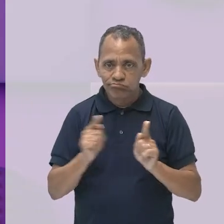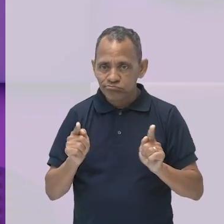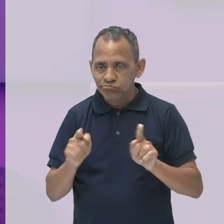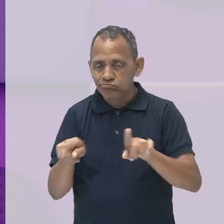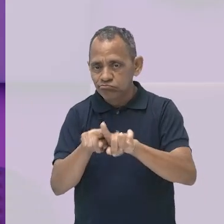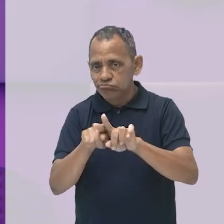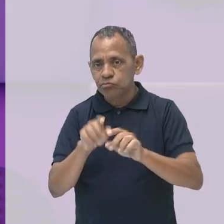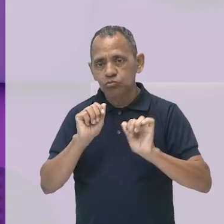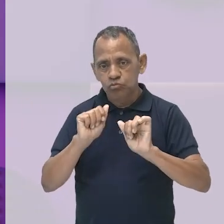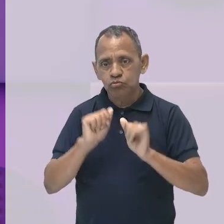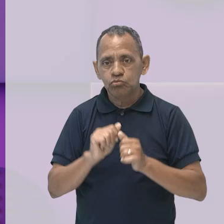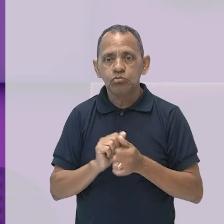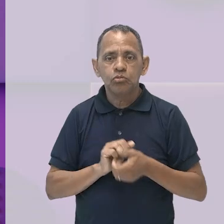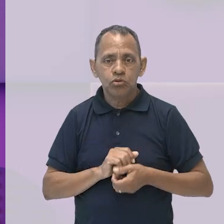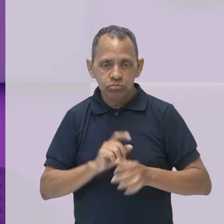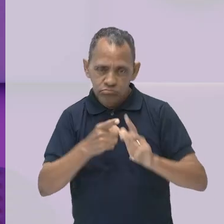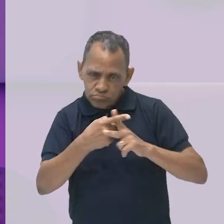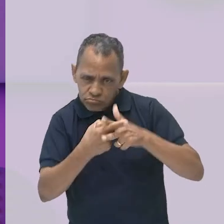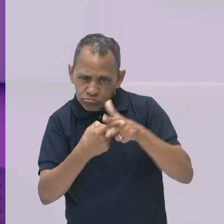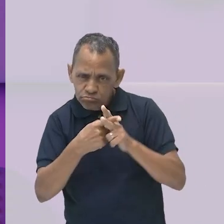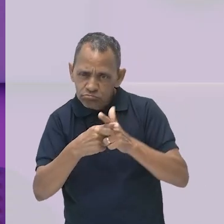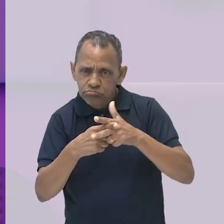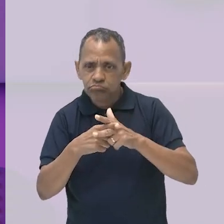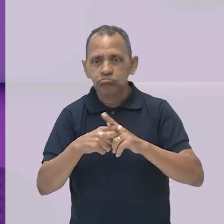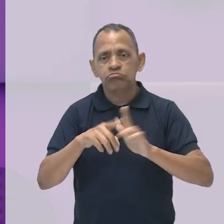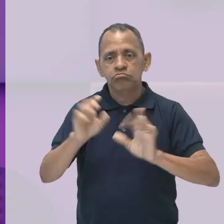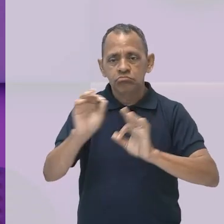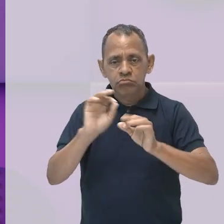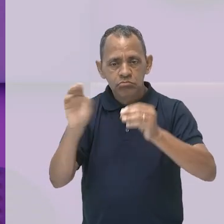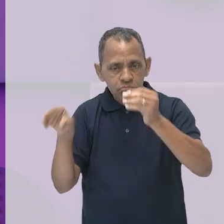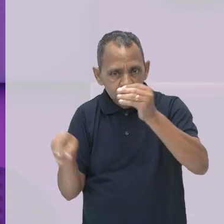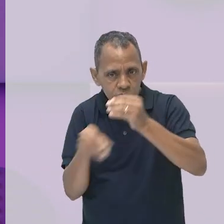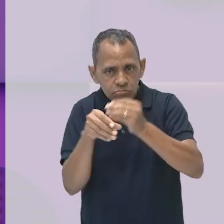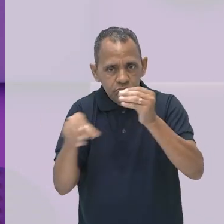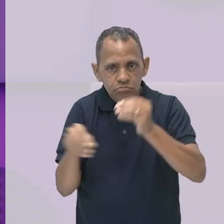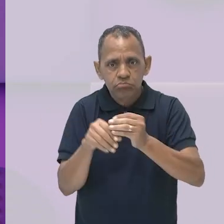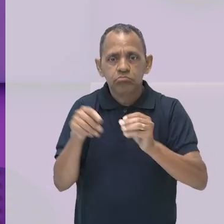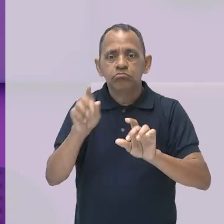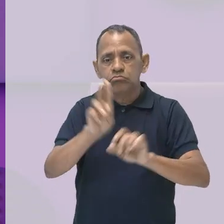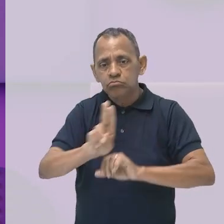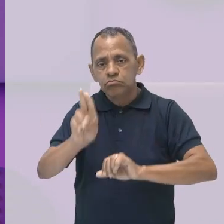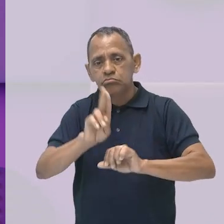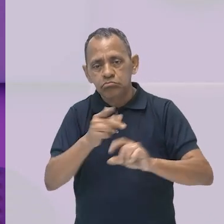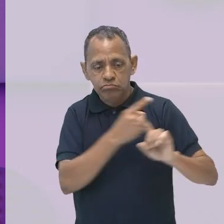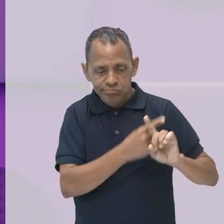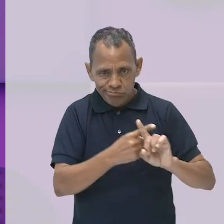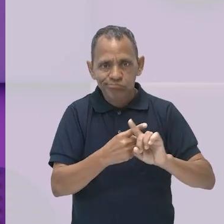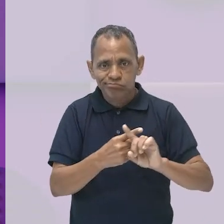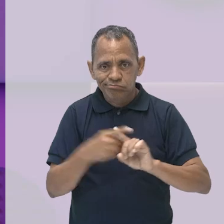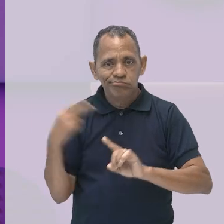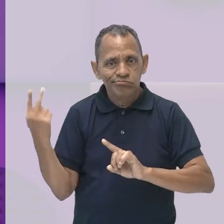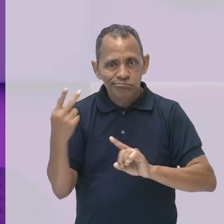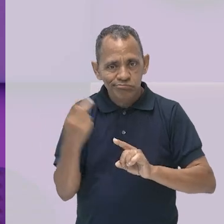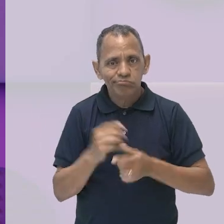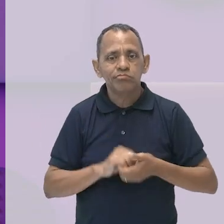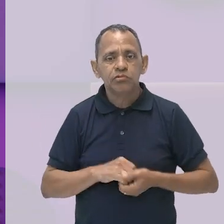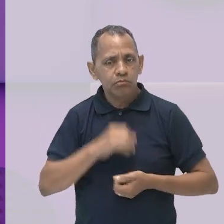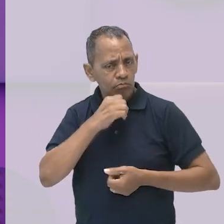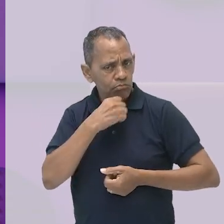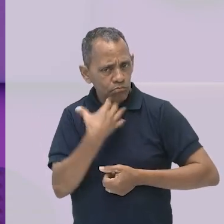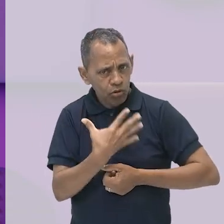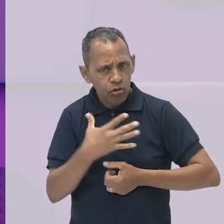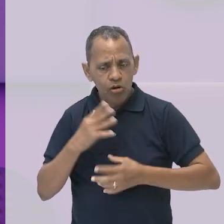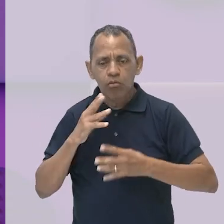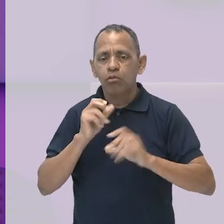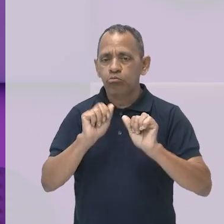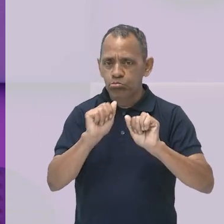ir ajustando, aplicando as propriedades de tal forma que esses valores fiquem confortáveis para eu calcular